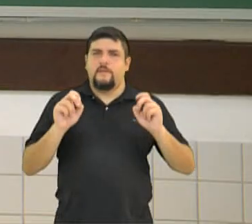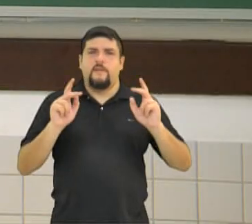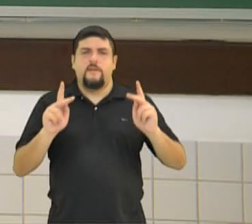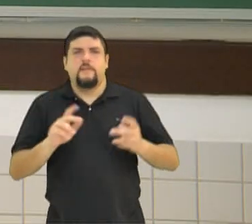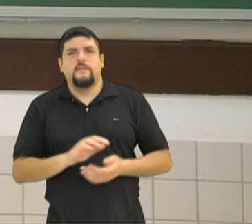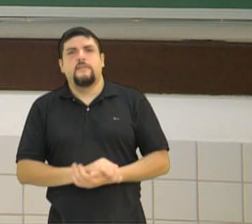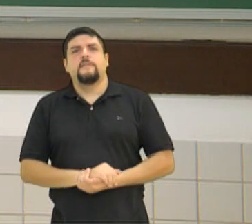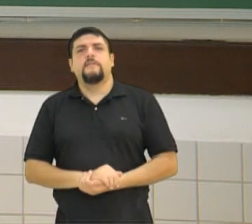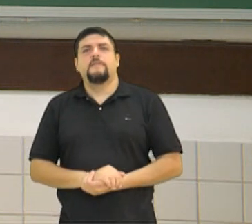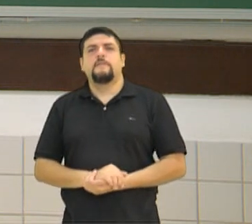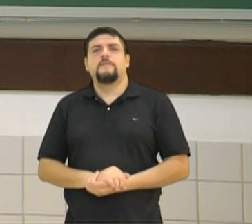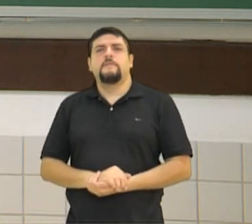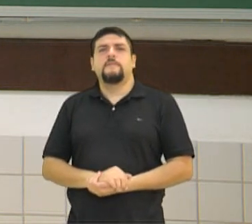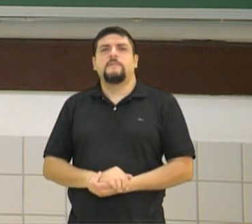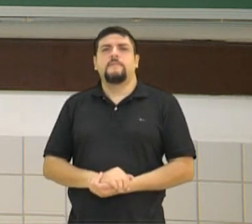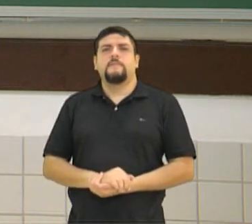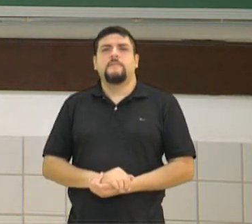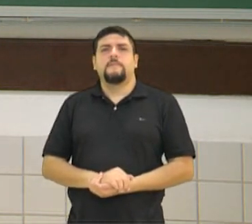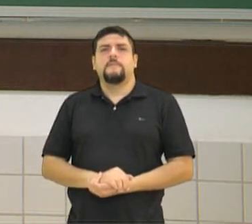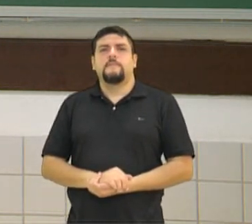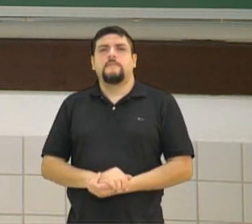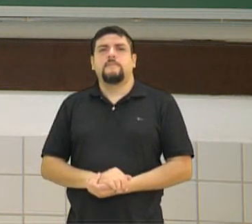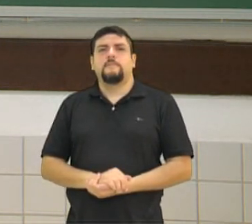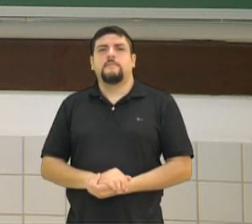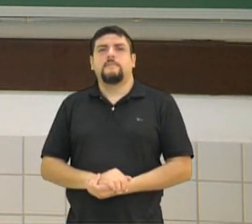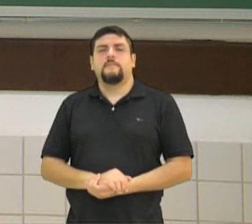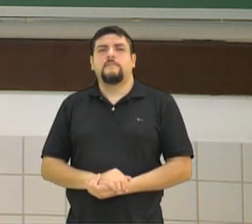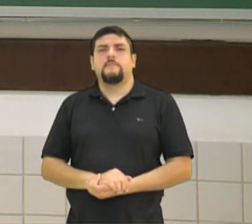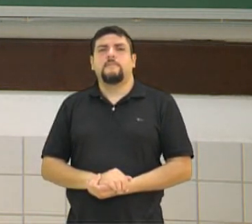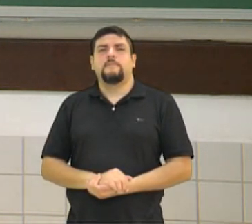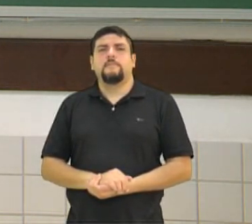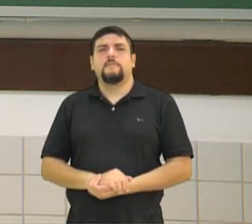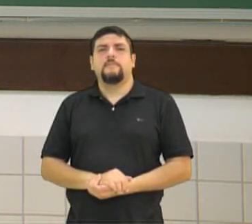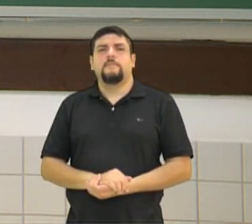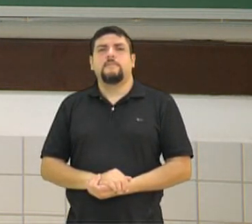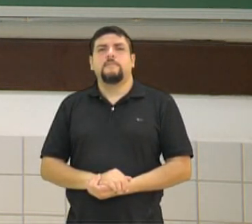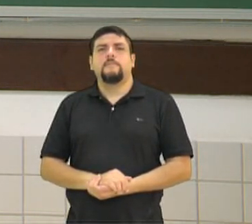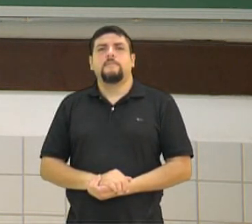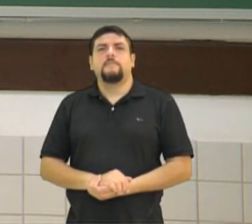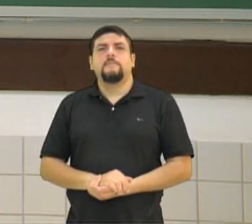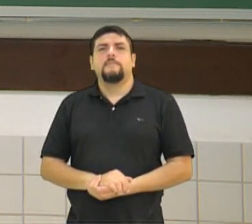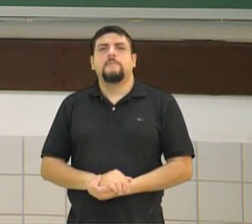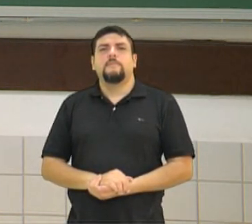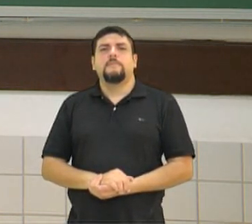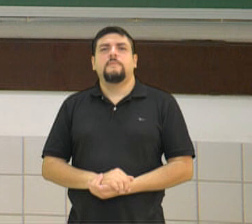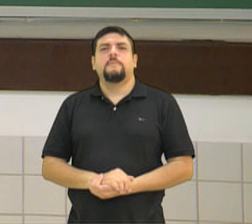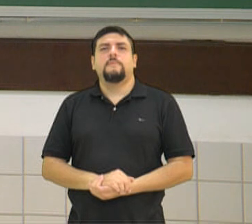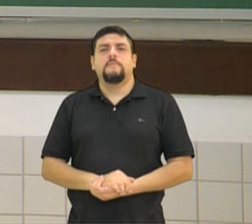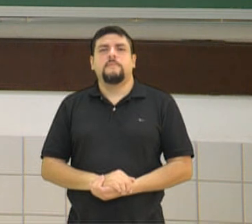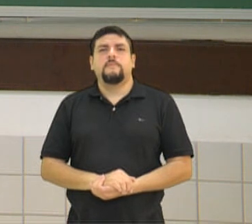apagar o quadro aqui. Tchuki, tchuki, tchuki. Tchuki, tchuki, tchá. Vamos apagar.